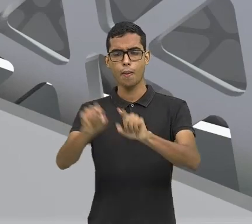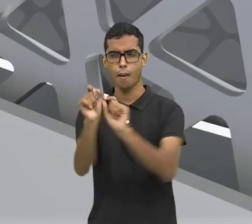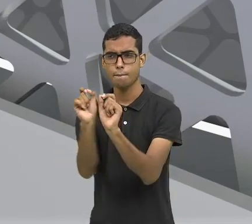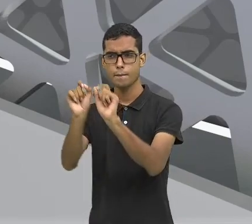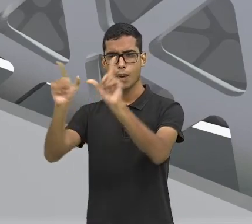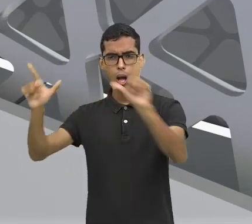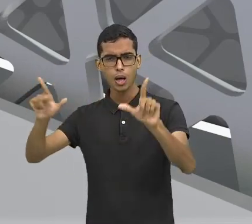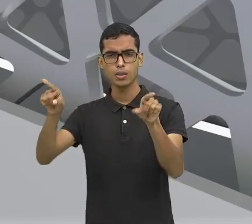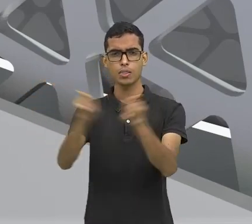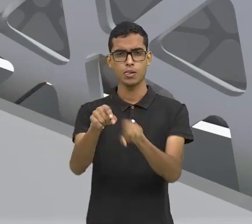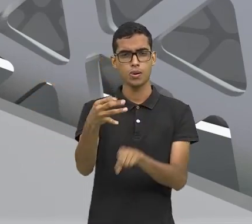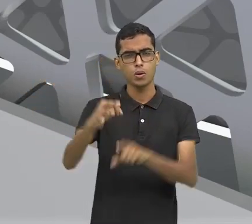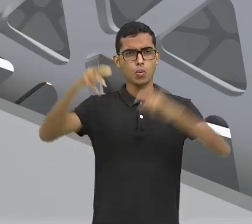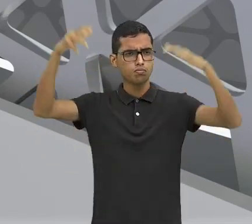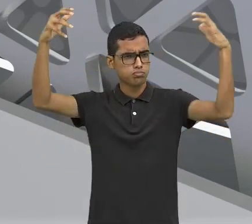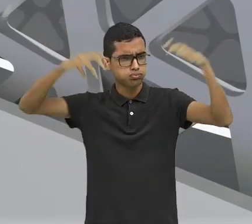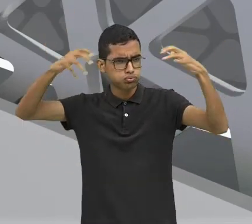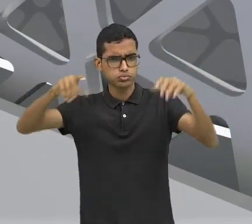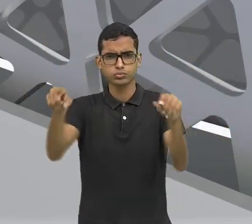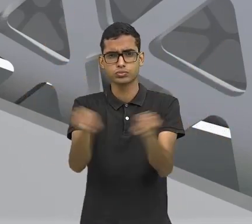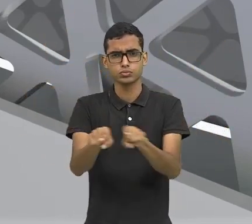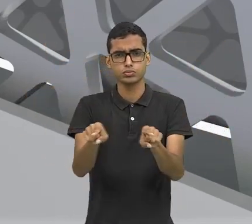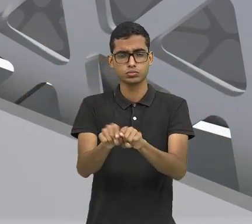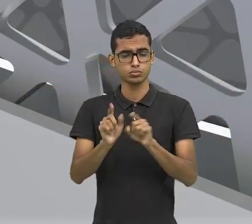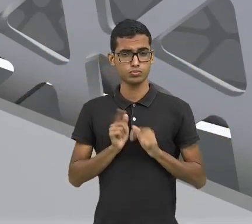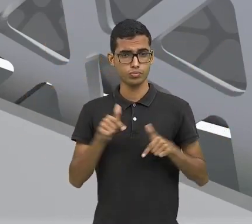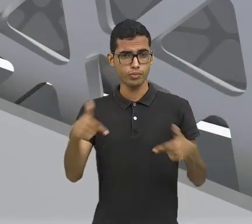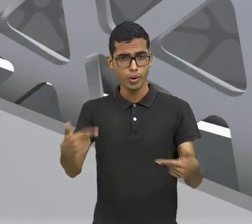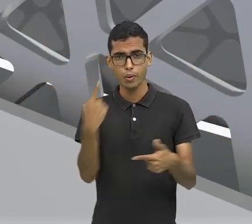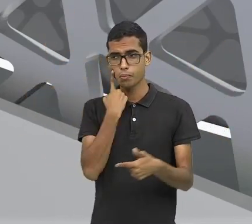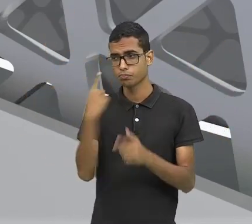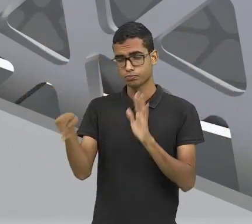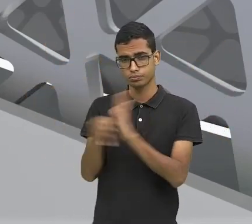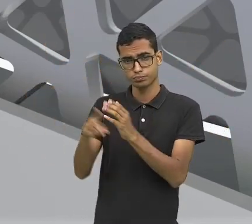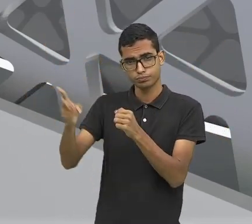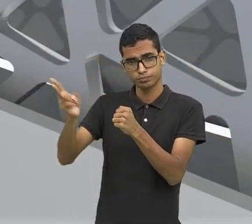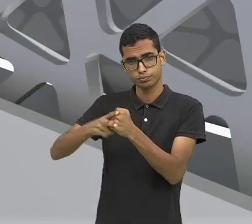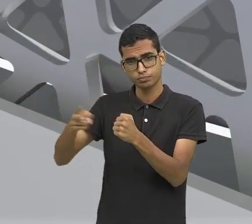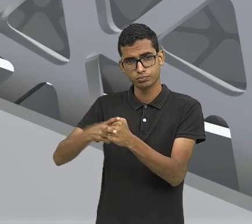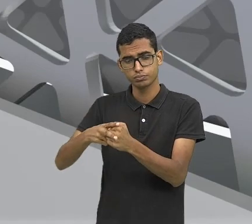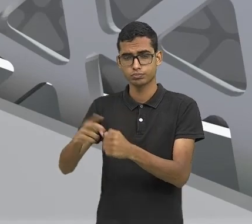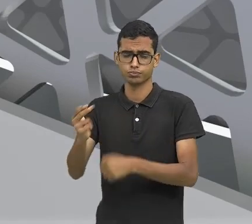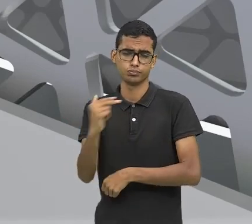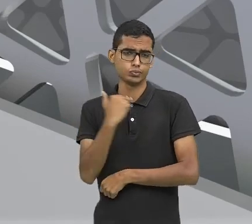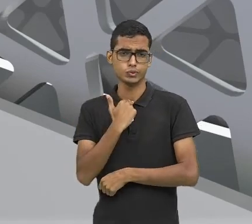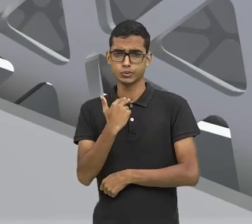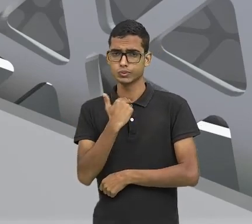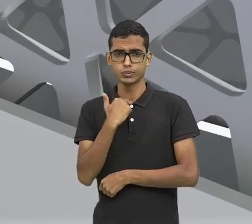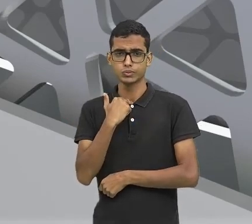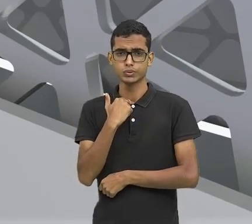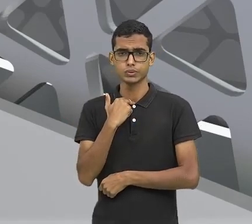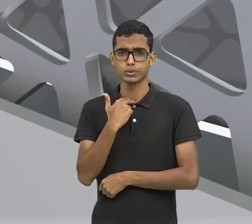Amanheceu, certo? Choveu. As ações destes verbos não podem ser